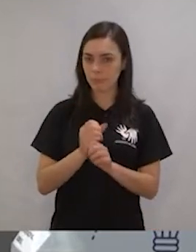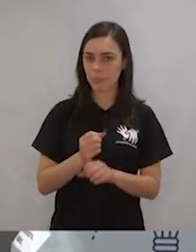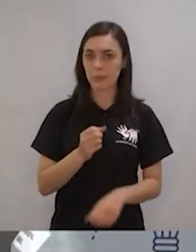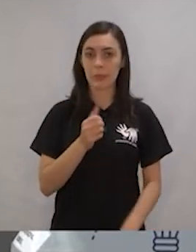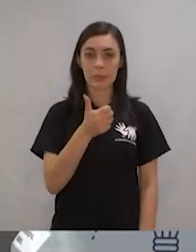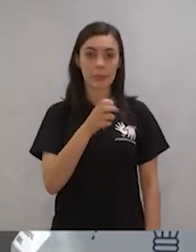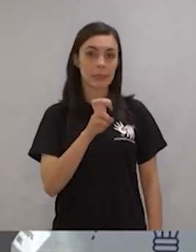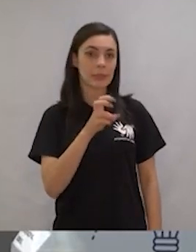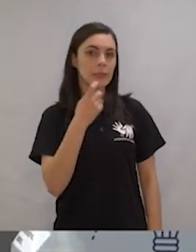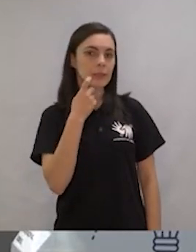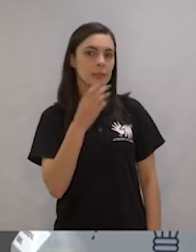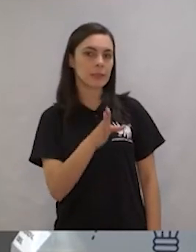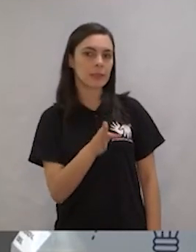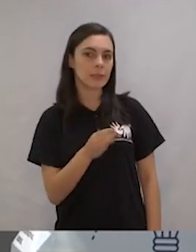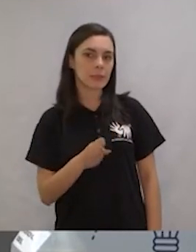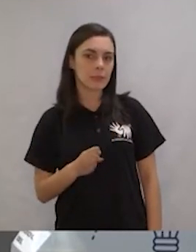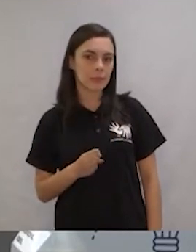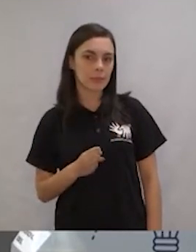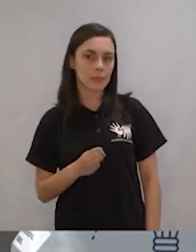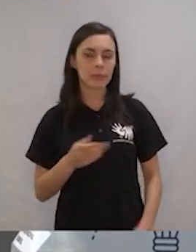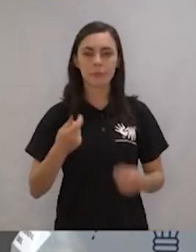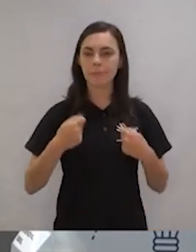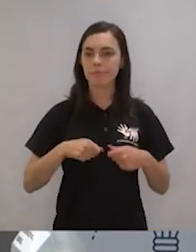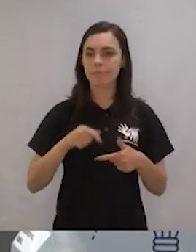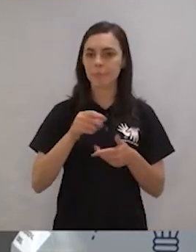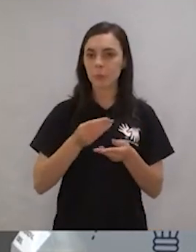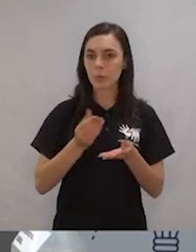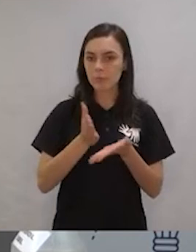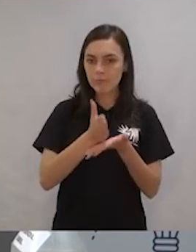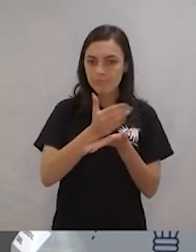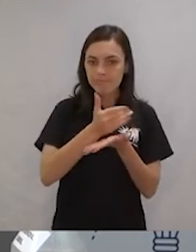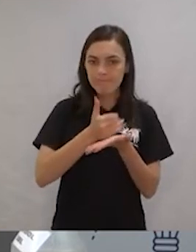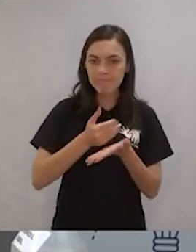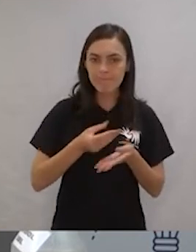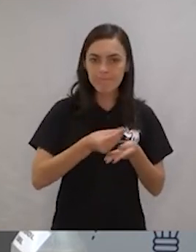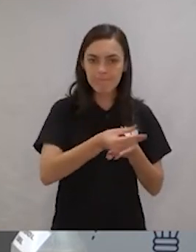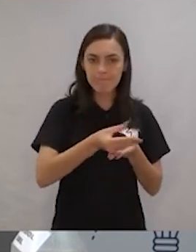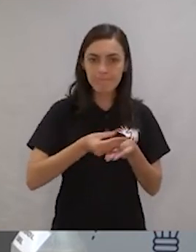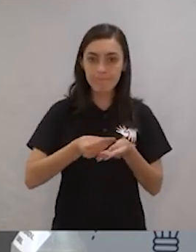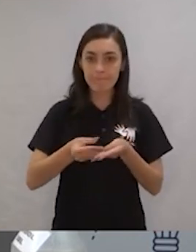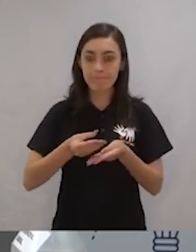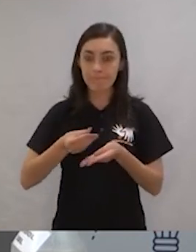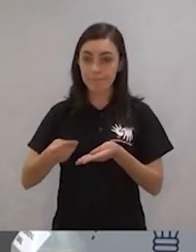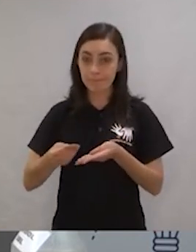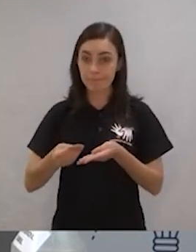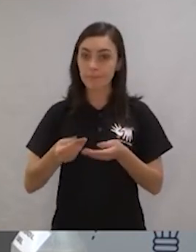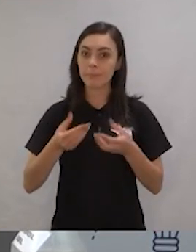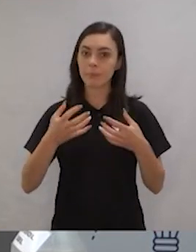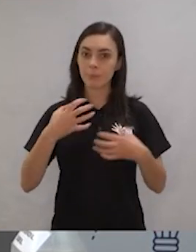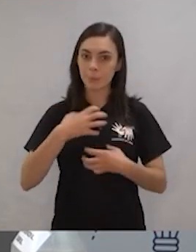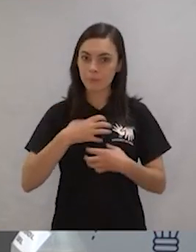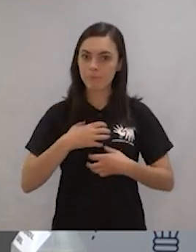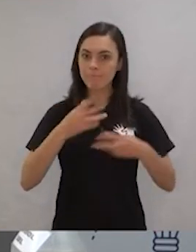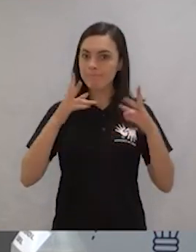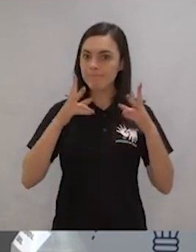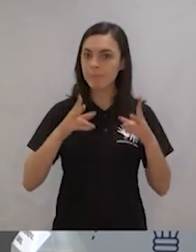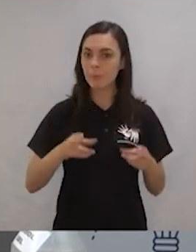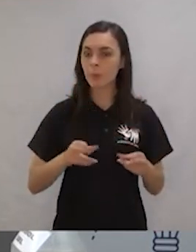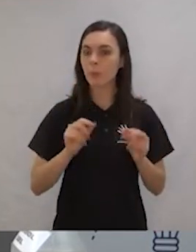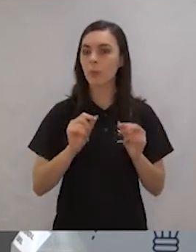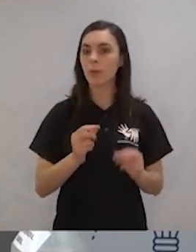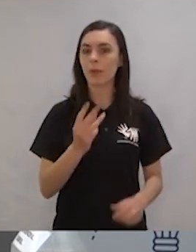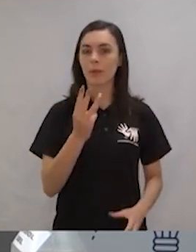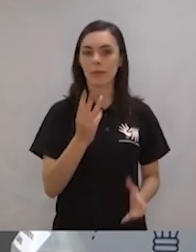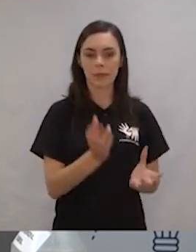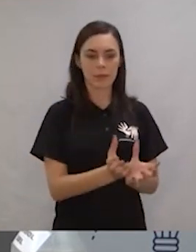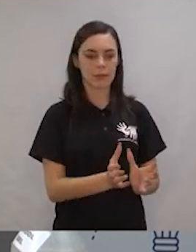tenho 15 peixes que eu vou distribuir, repartir de forma igual